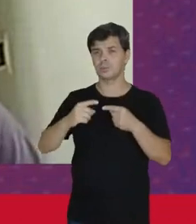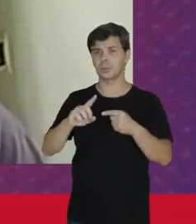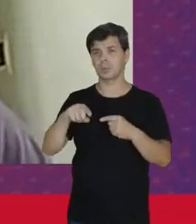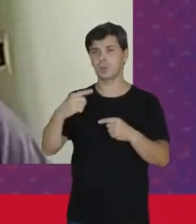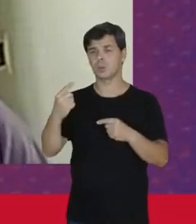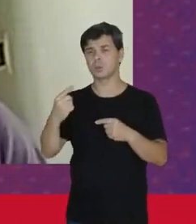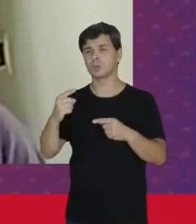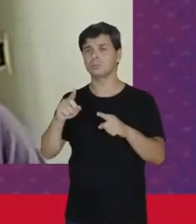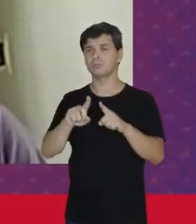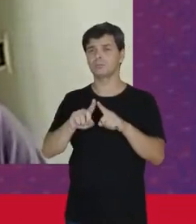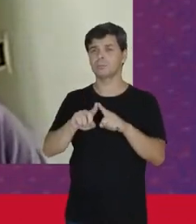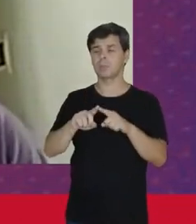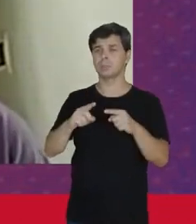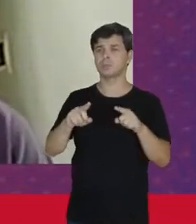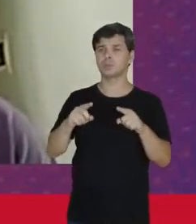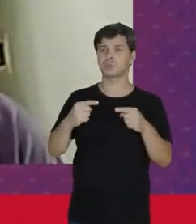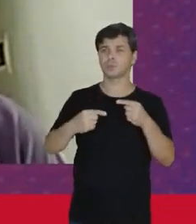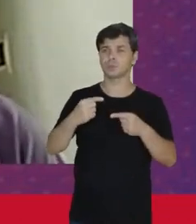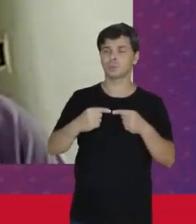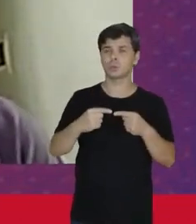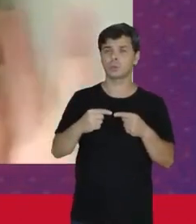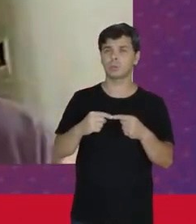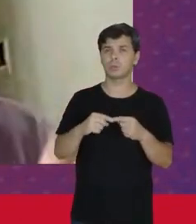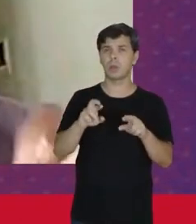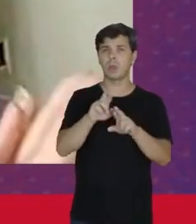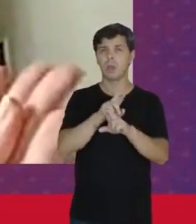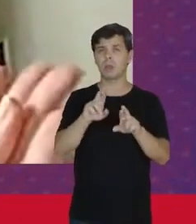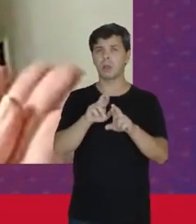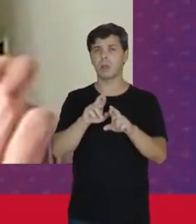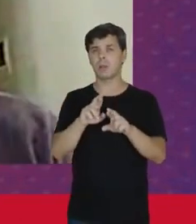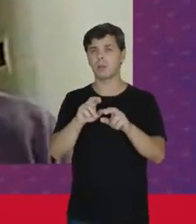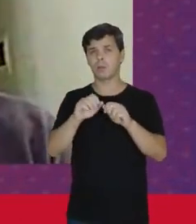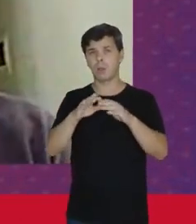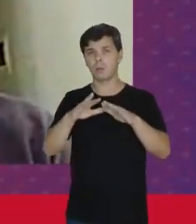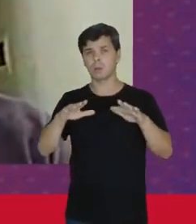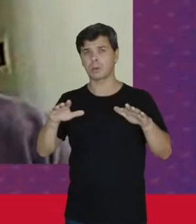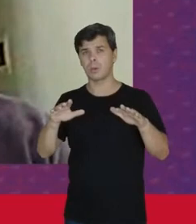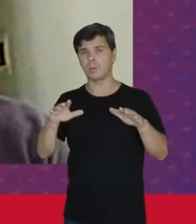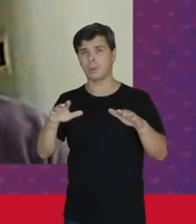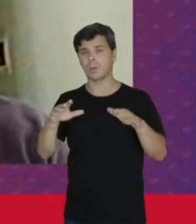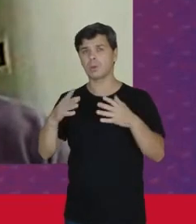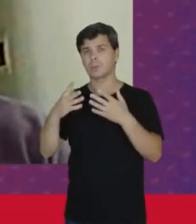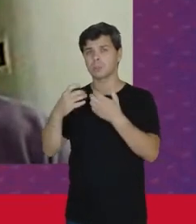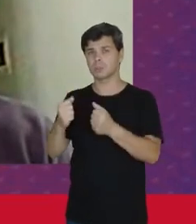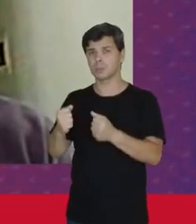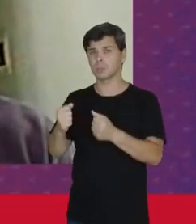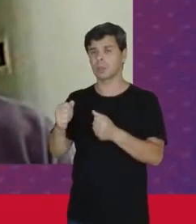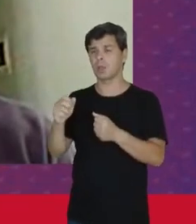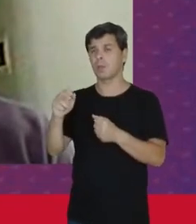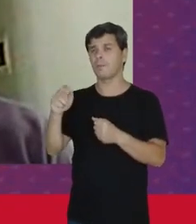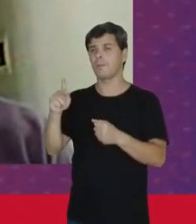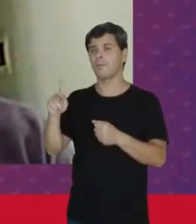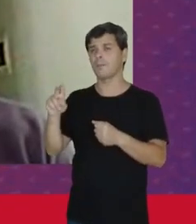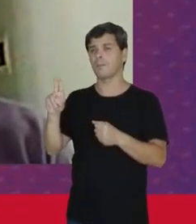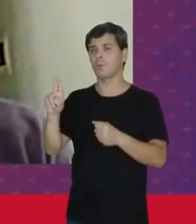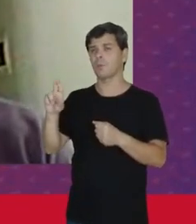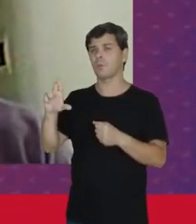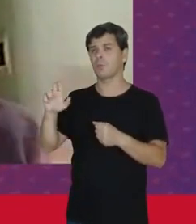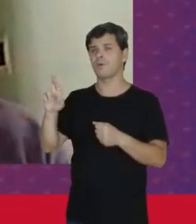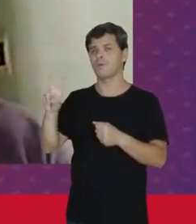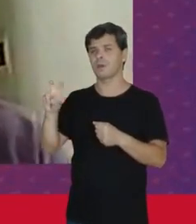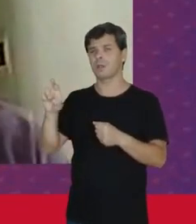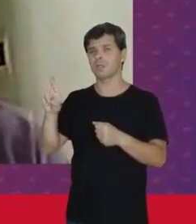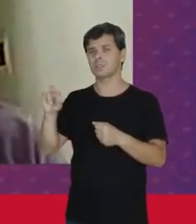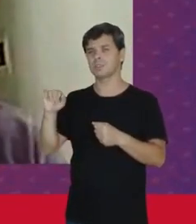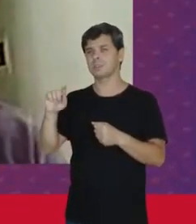uma outra discussão é em relação à ampliação, né, a permissão da